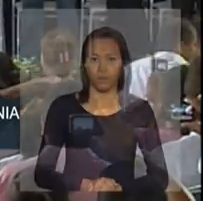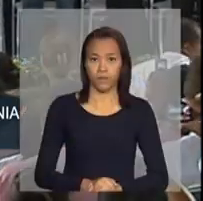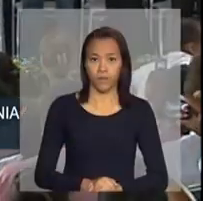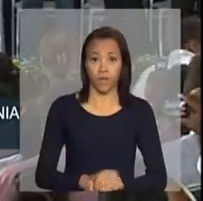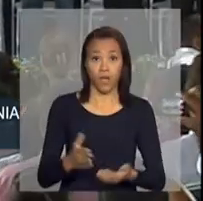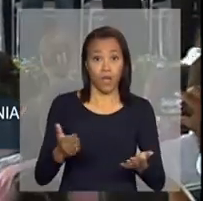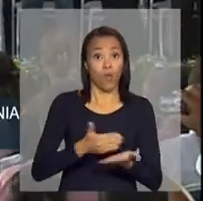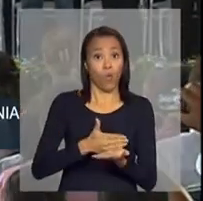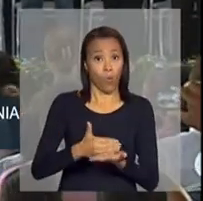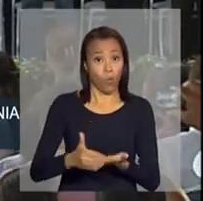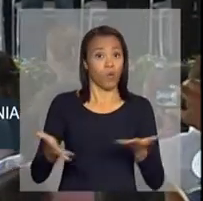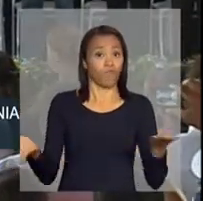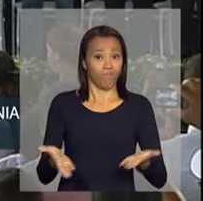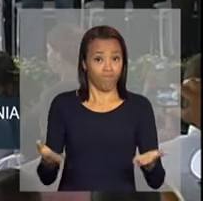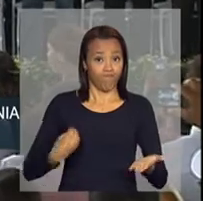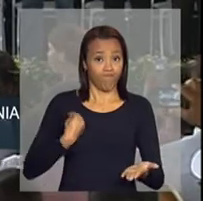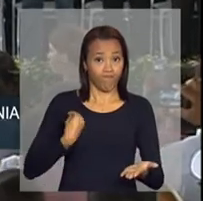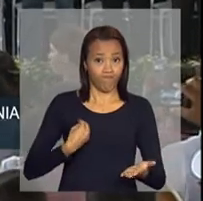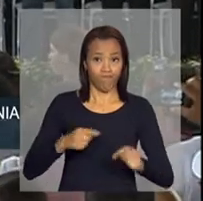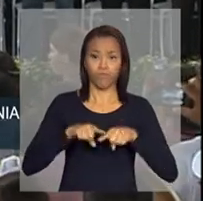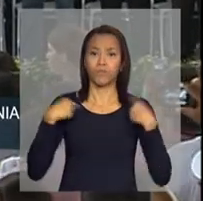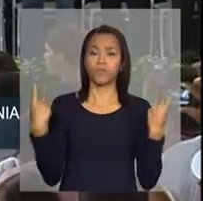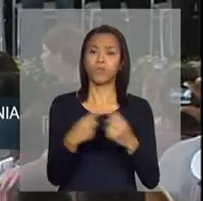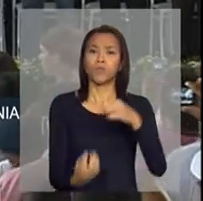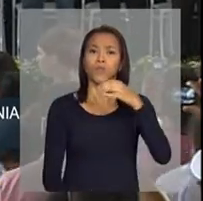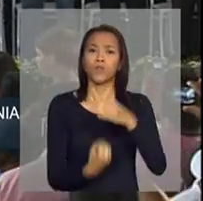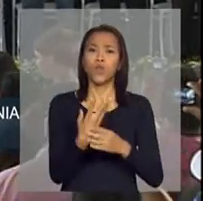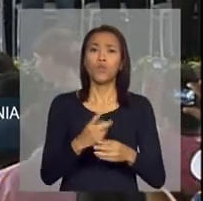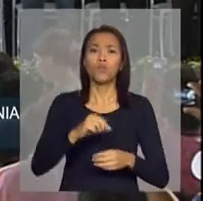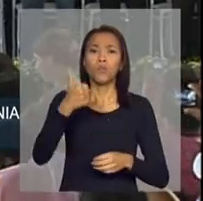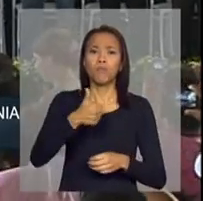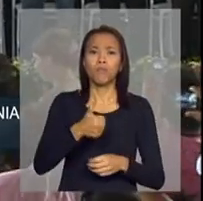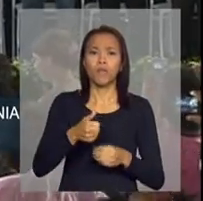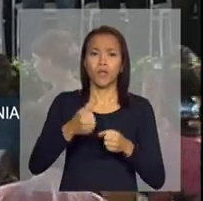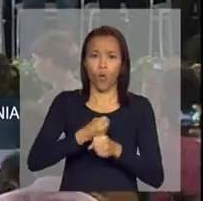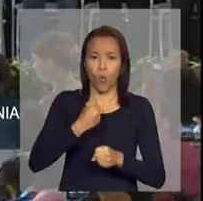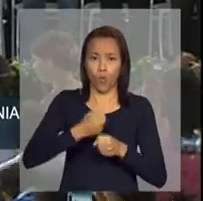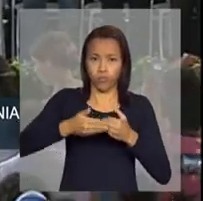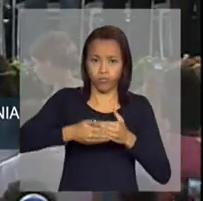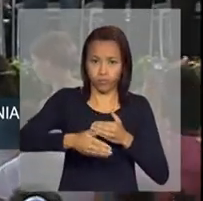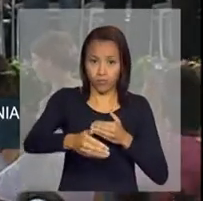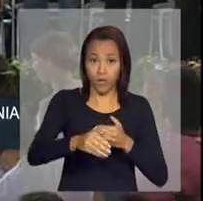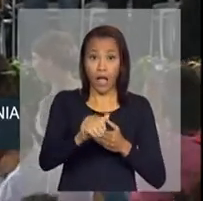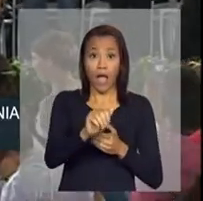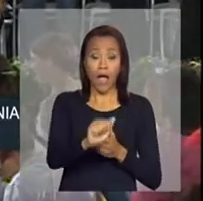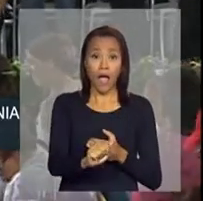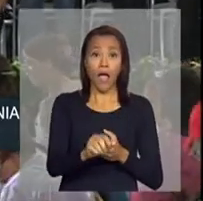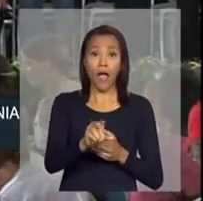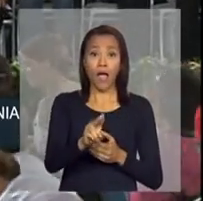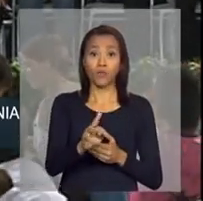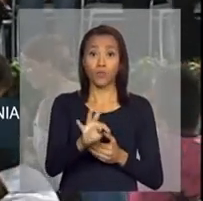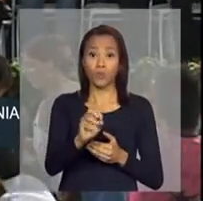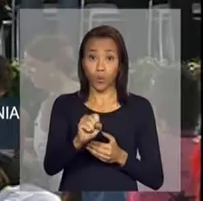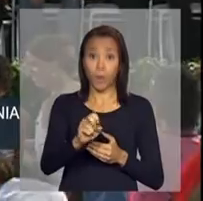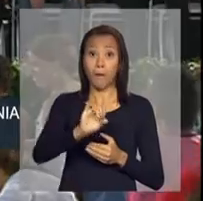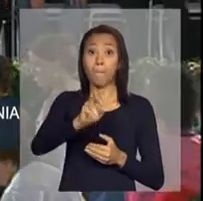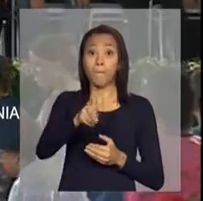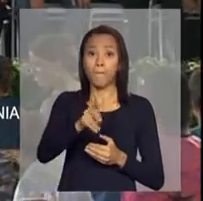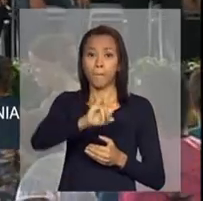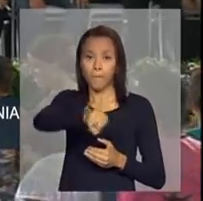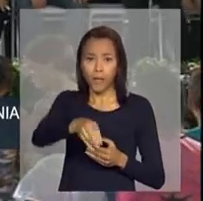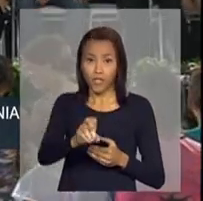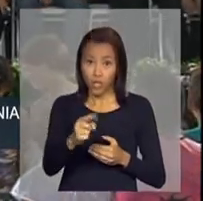Começa neste momento a cerimônia de inauguração do primeiro trecho da adutora do Pajeú. Esse primeiro trecho tem uma extensão de